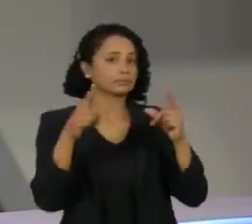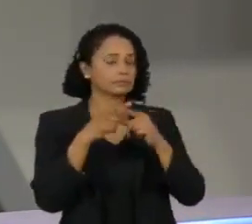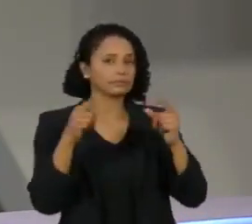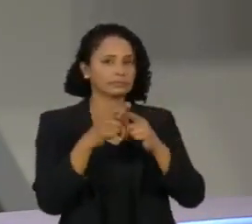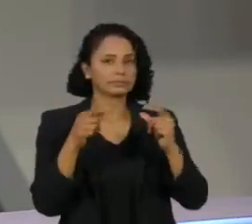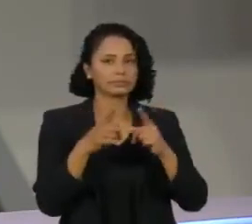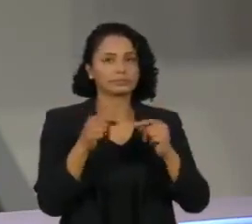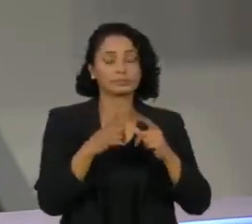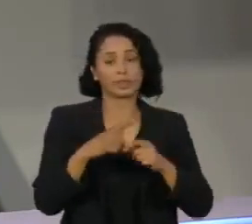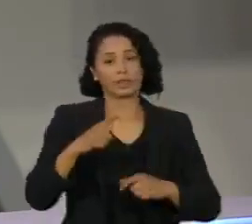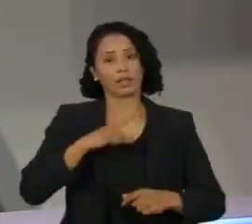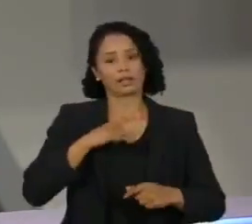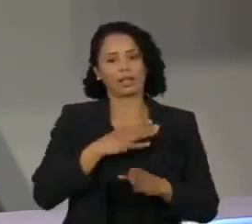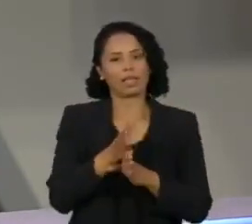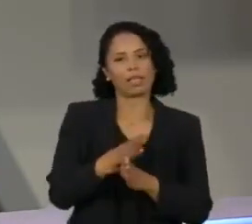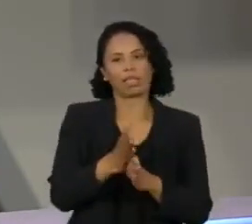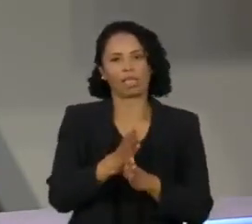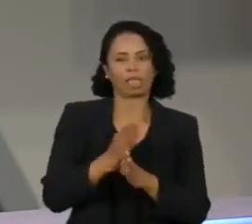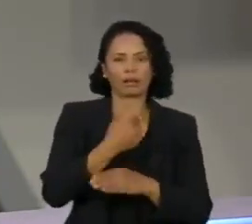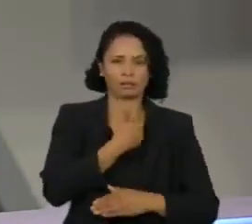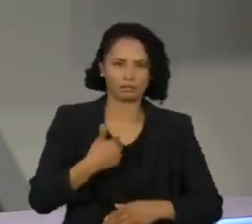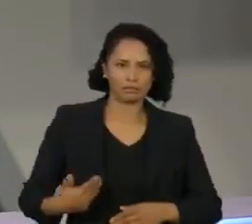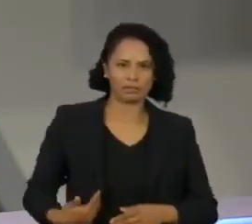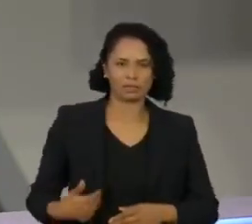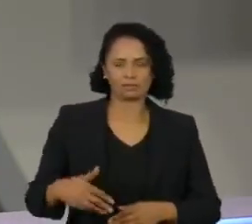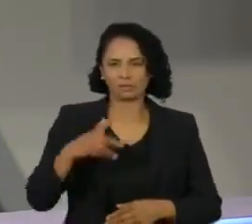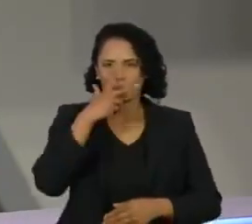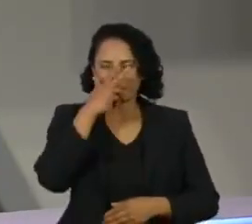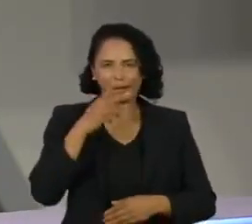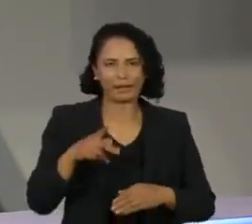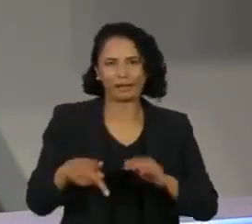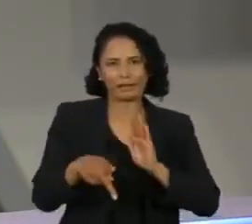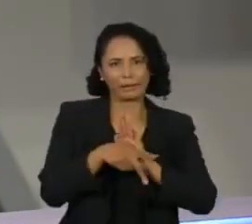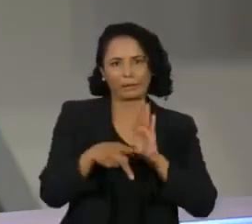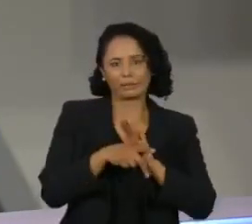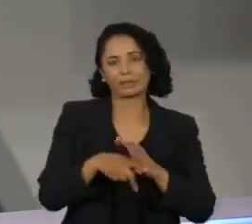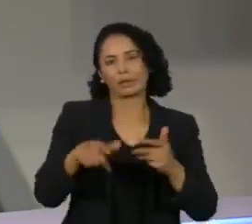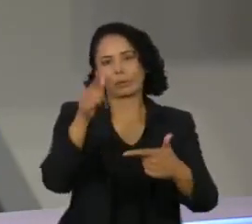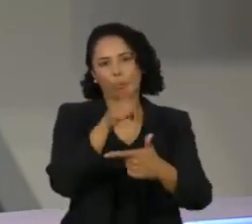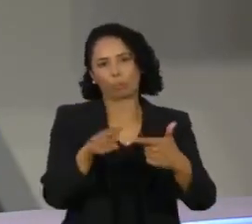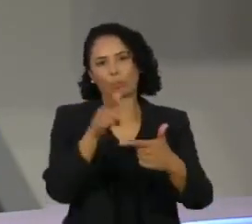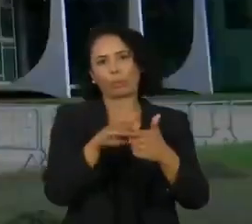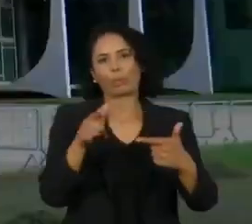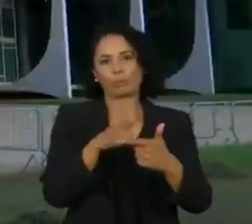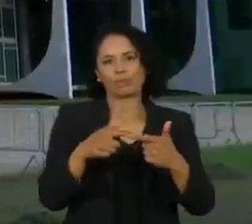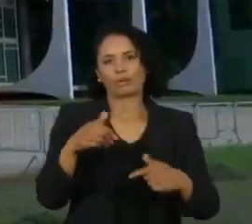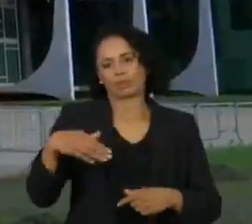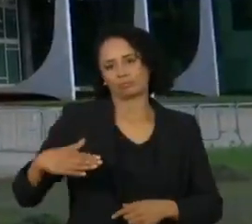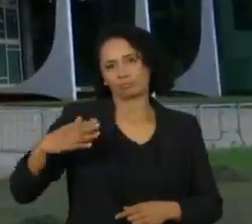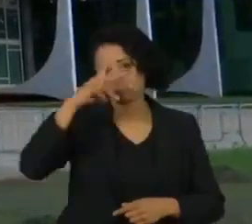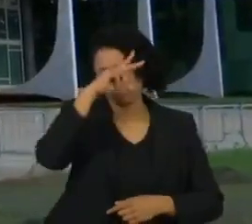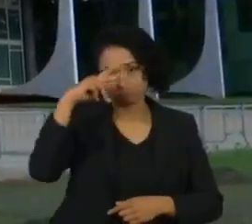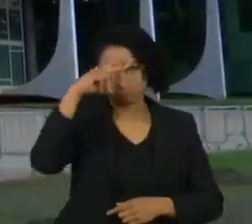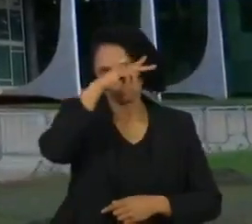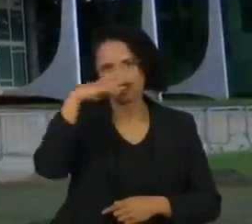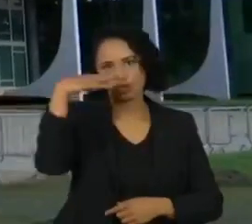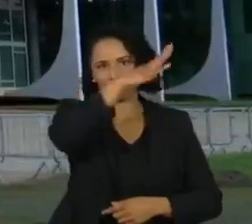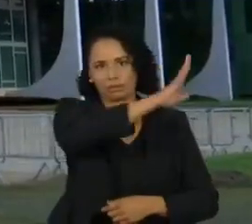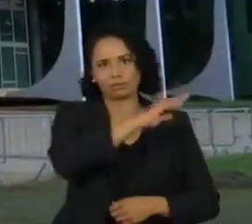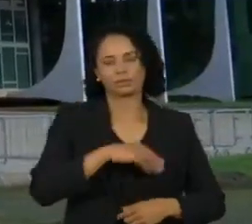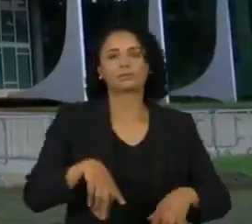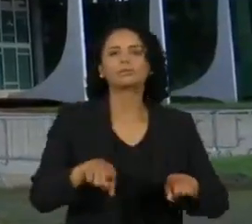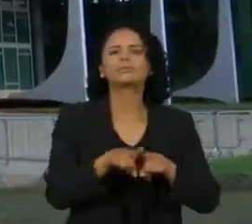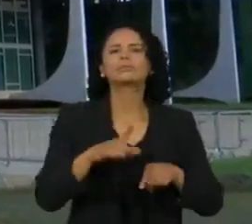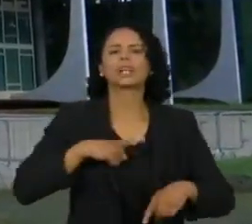semipresidencialismo, um sistema híbrido de governo. E o motivo são as sucessivas crises no governo Bolsonaro. A discussão